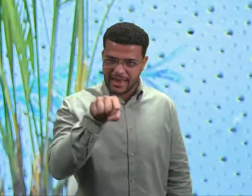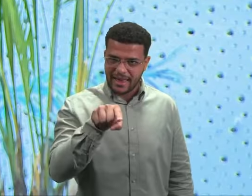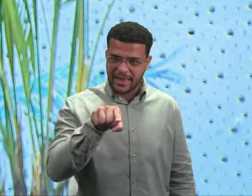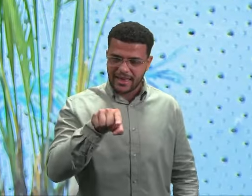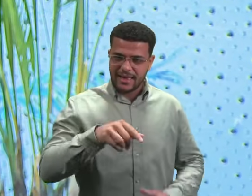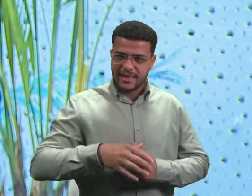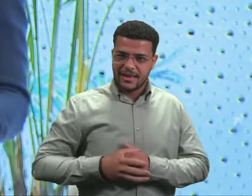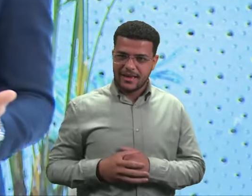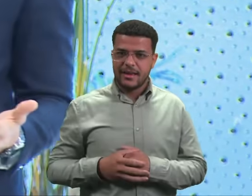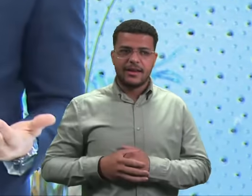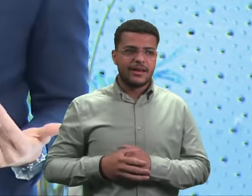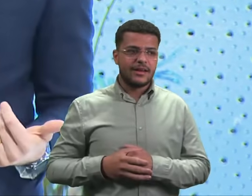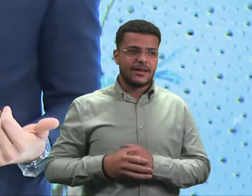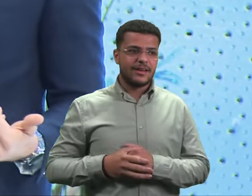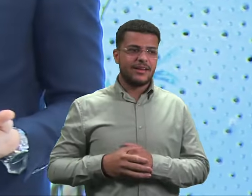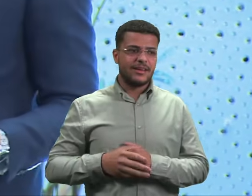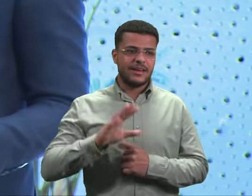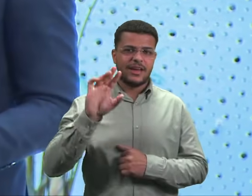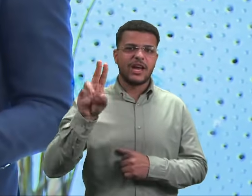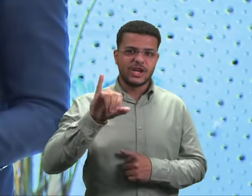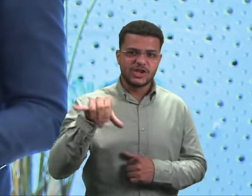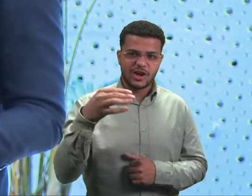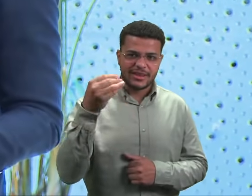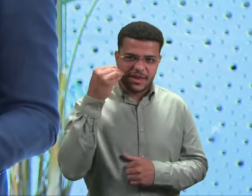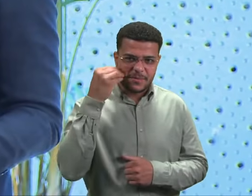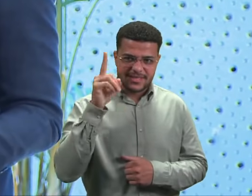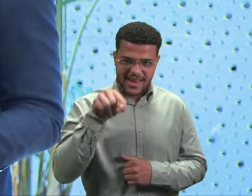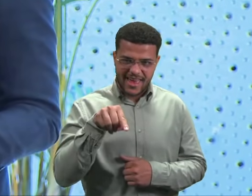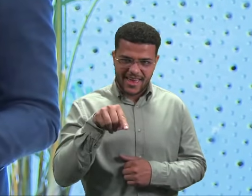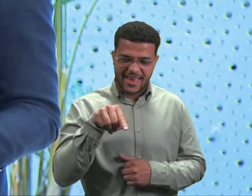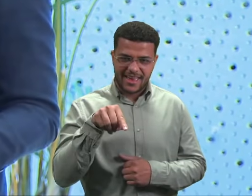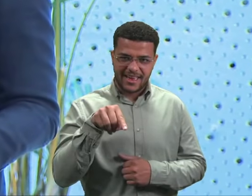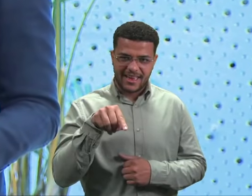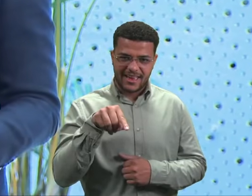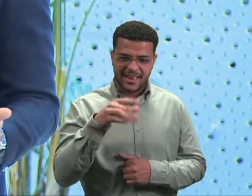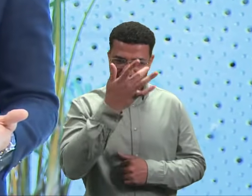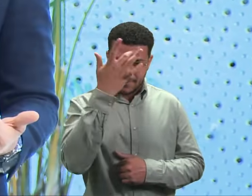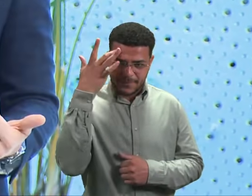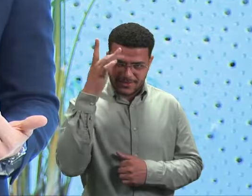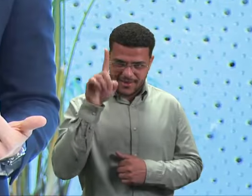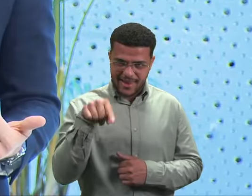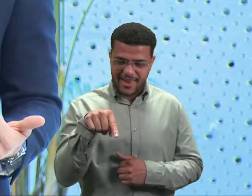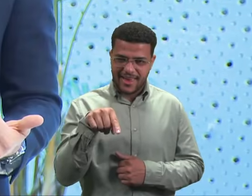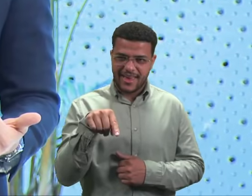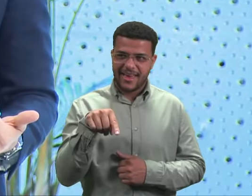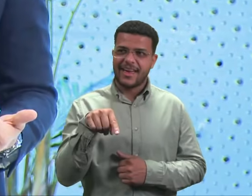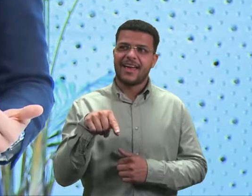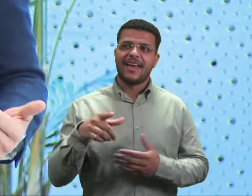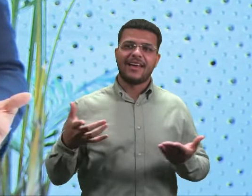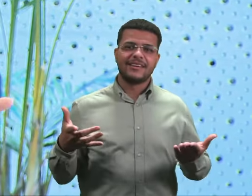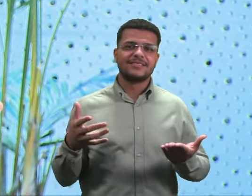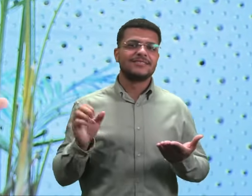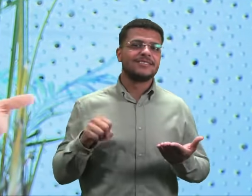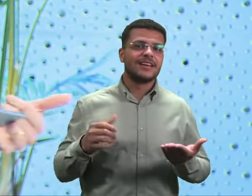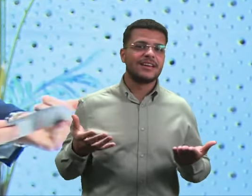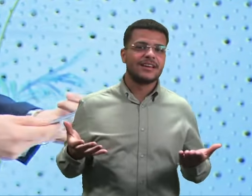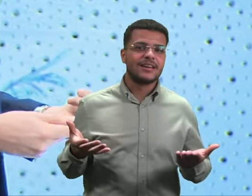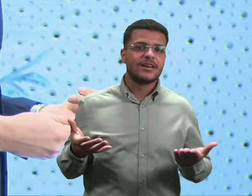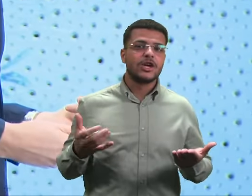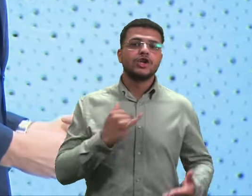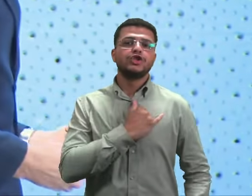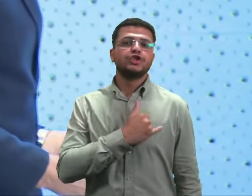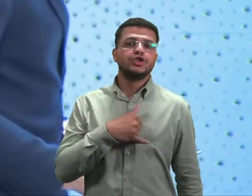te pergunto, Pedro não traiu Jesus também, negando a ele? Sim ou não? Sim ou não? E